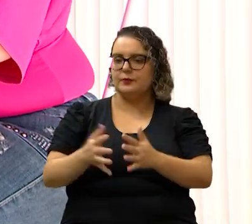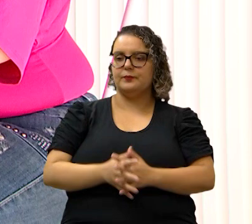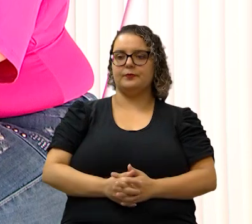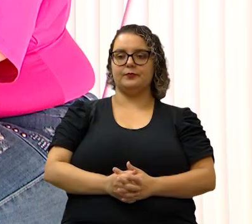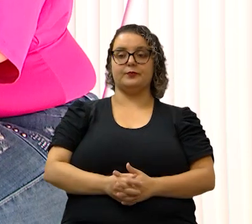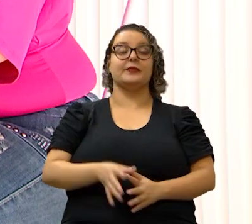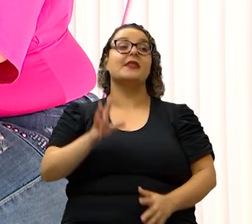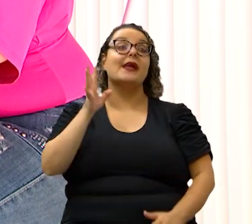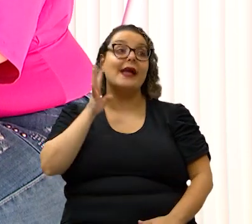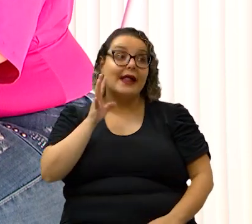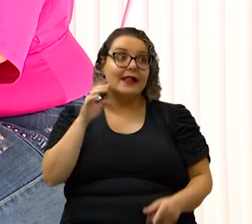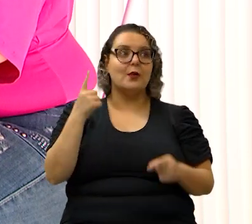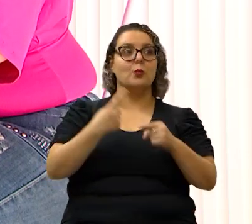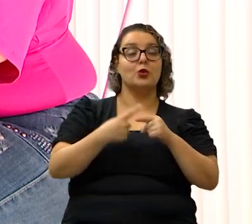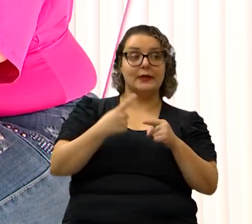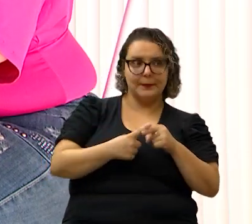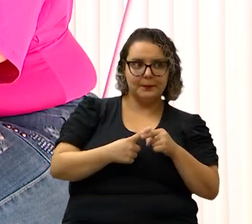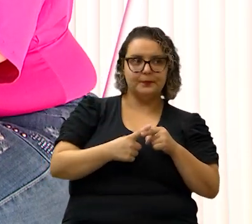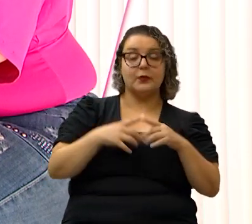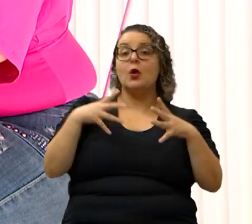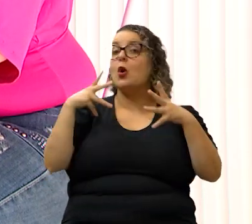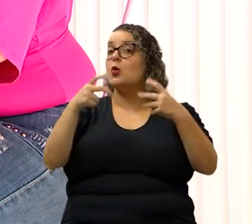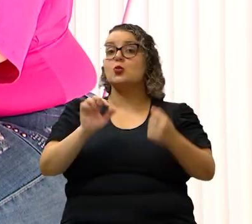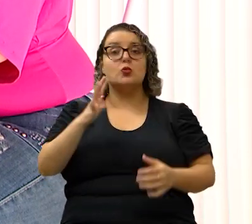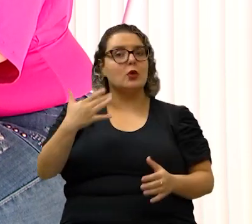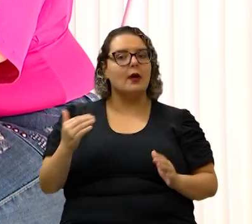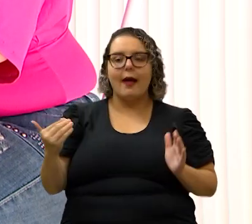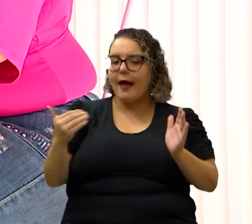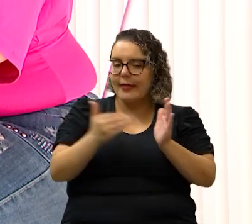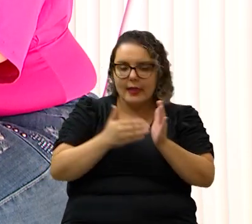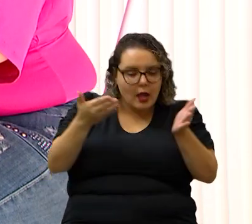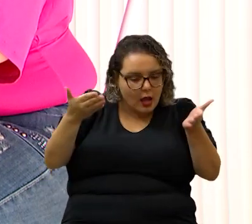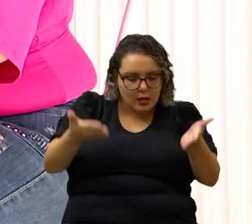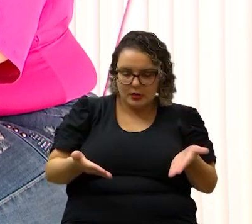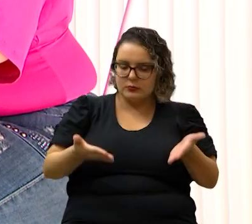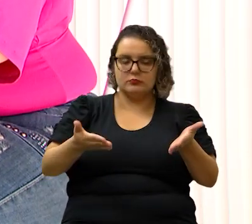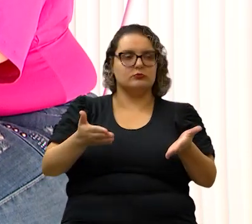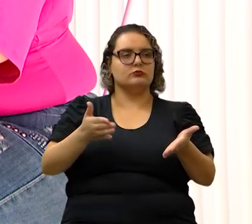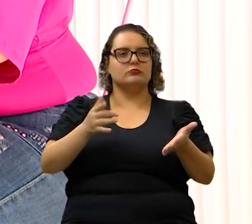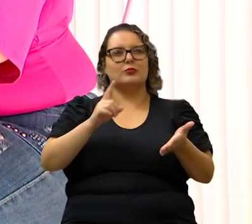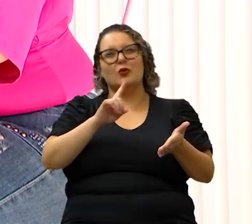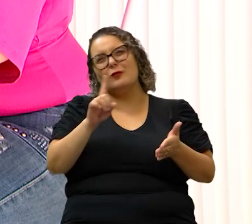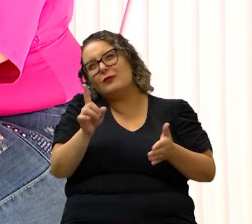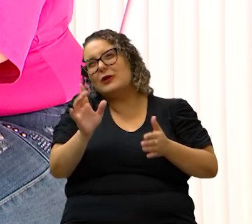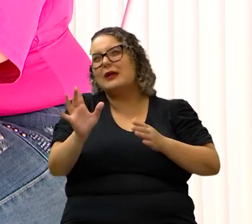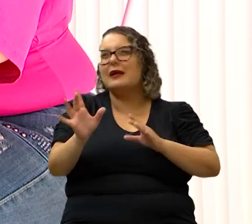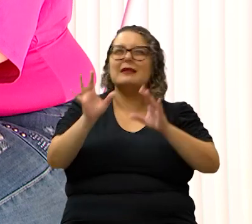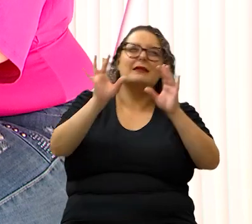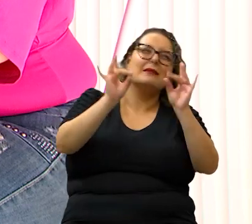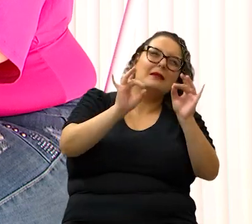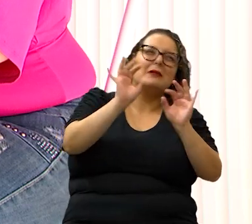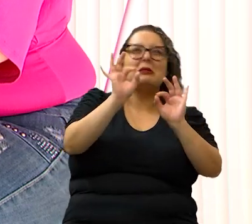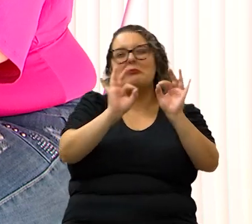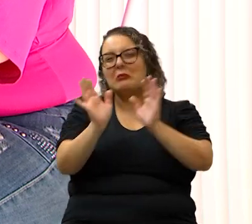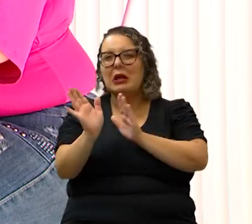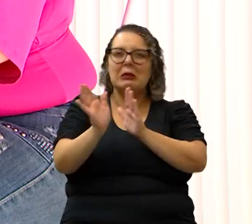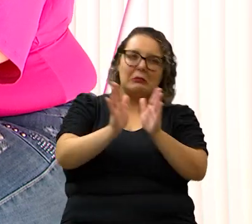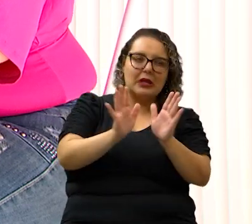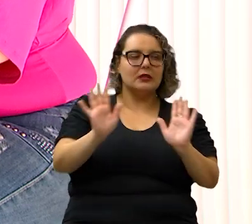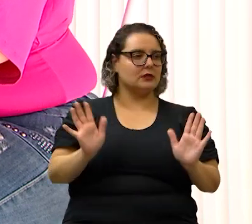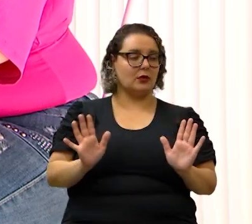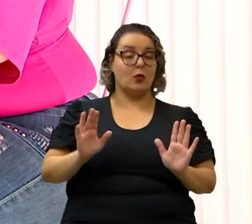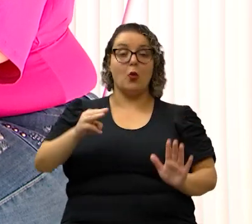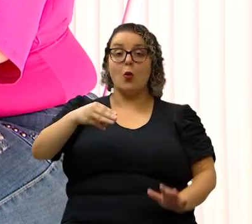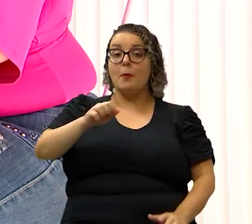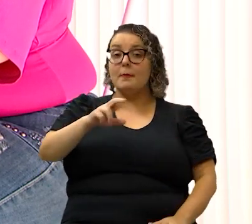passo? É engraçado, porque tudo que aconteceu até aqui não foi muito direcionado.